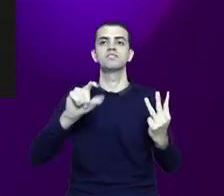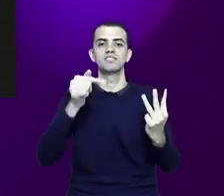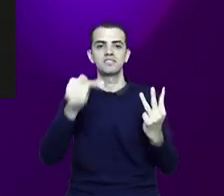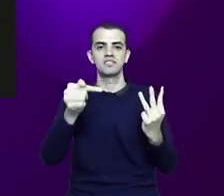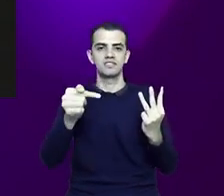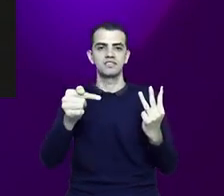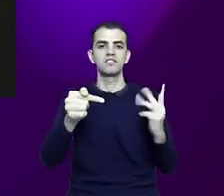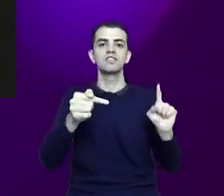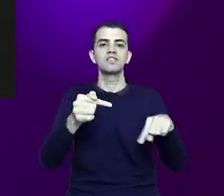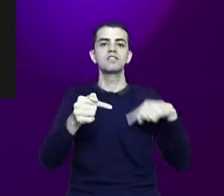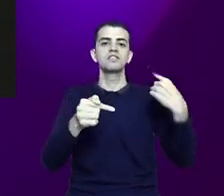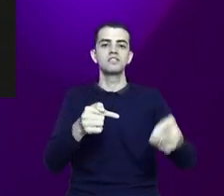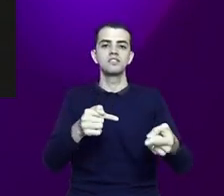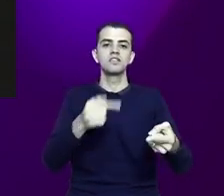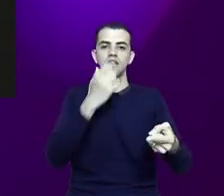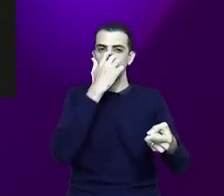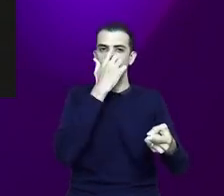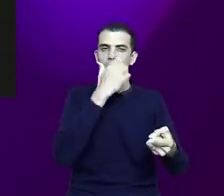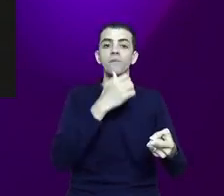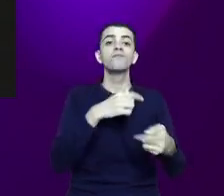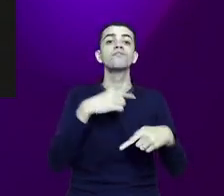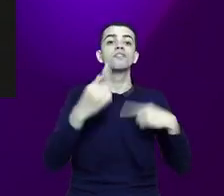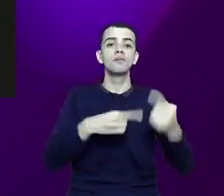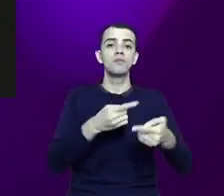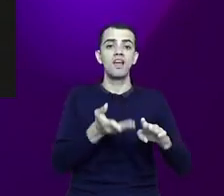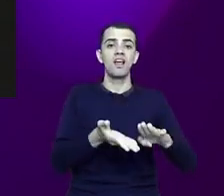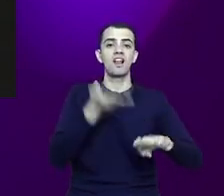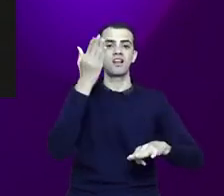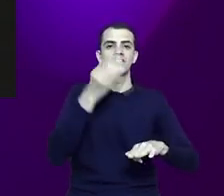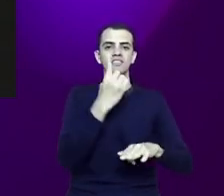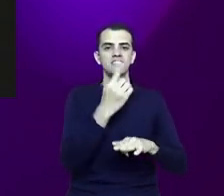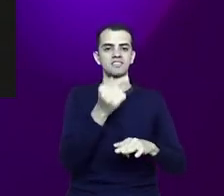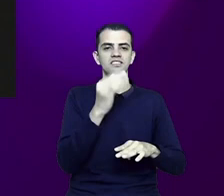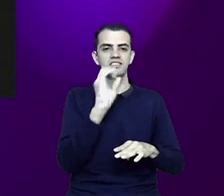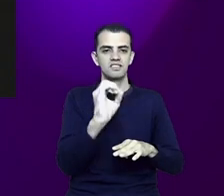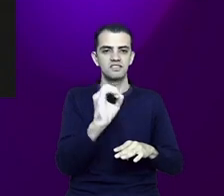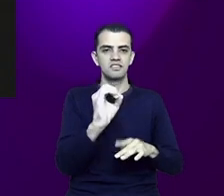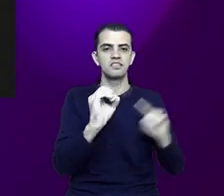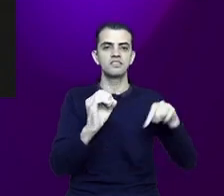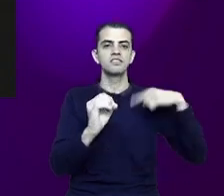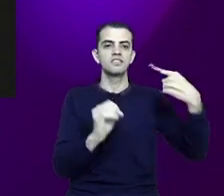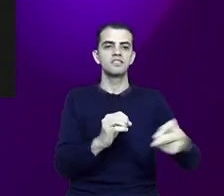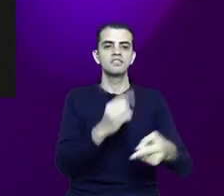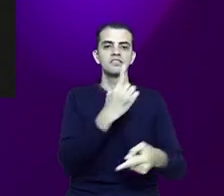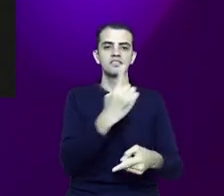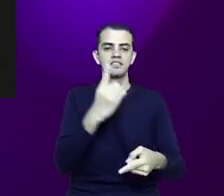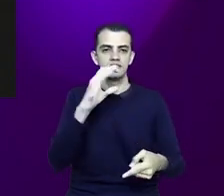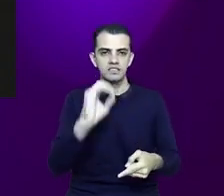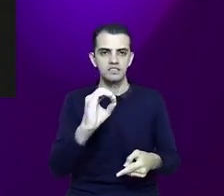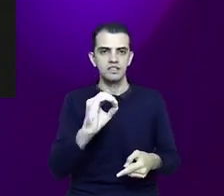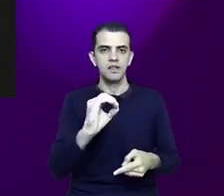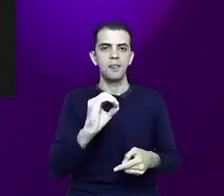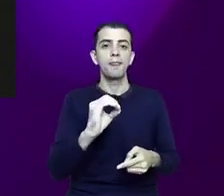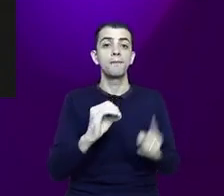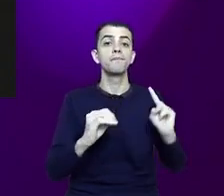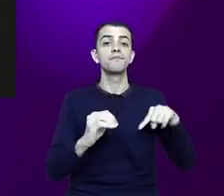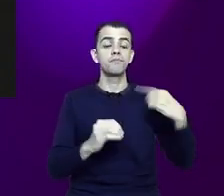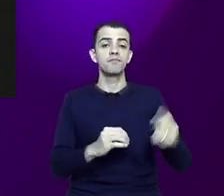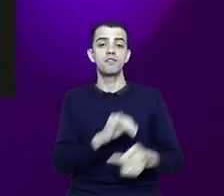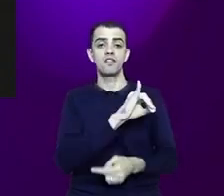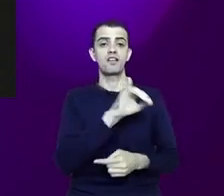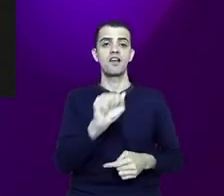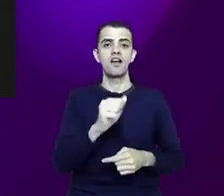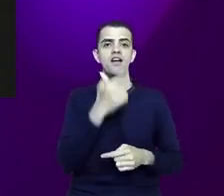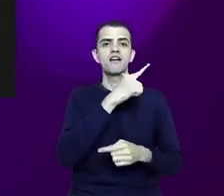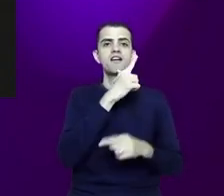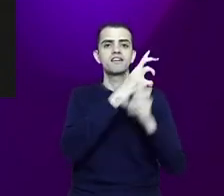inteligência não sabe que isso é pior. Eu disse que a elevação estava 170 e depois foi para 110. E a inteligência conseguiu interpretar que o